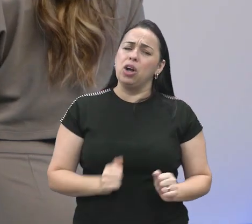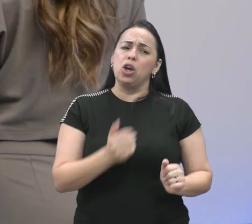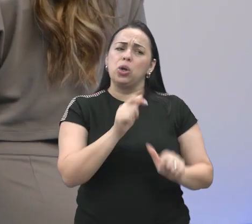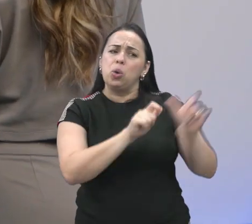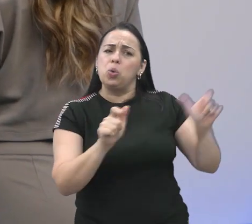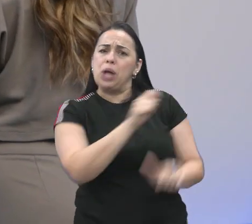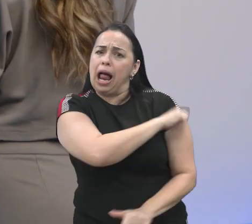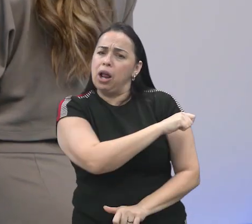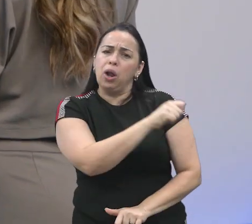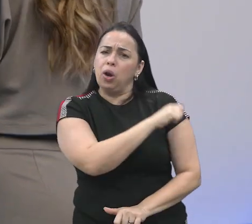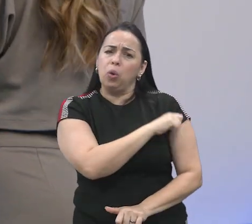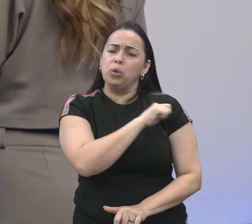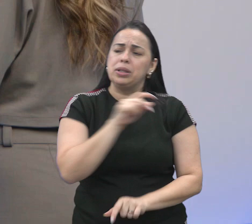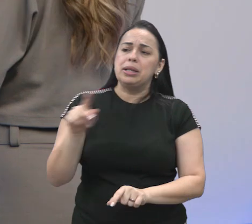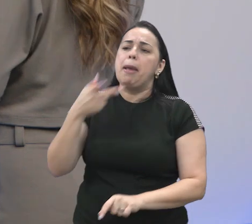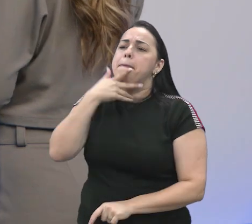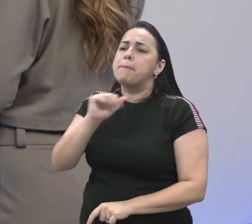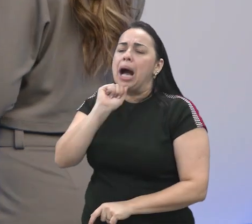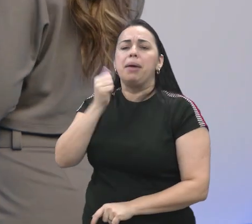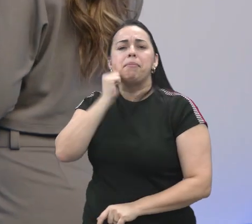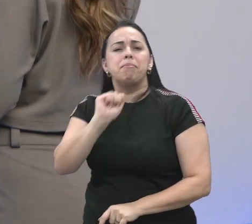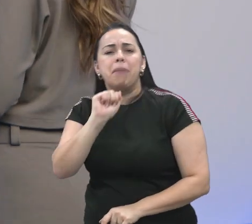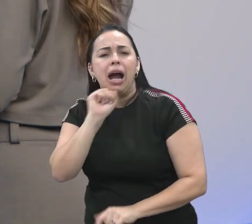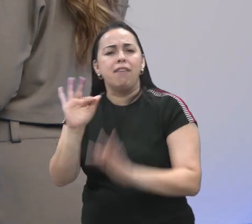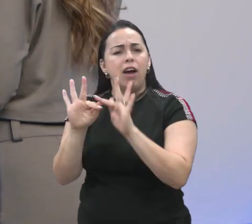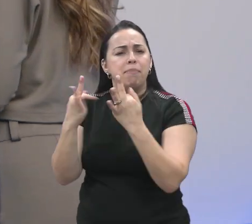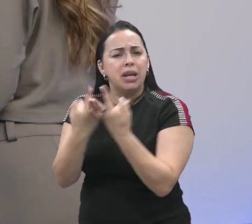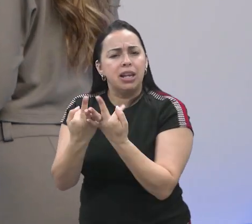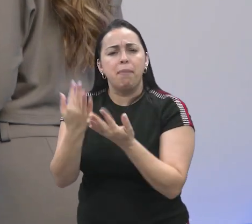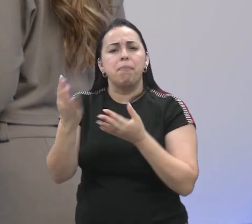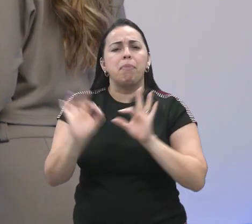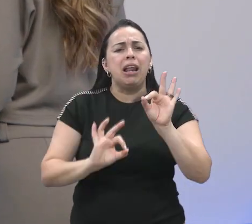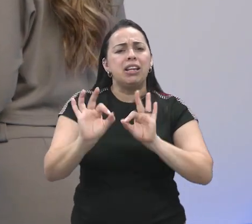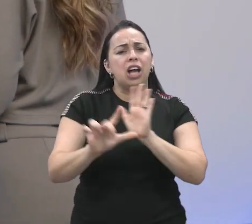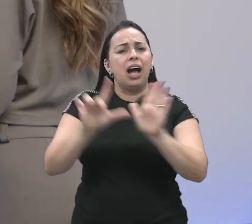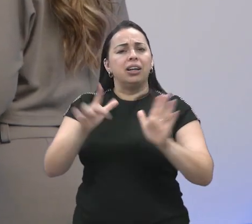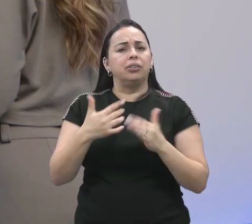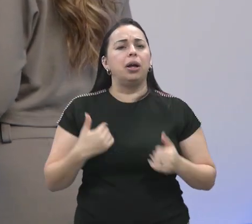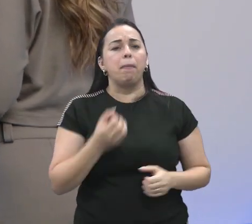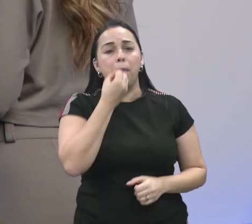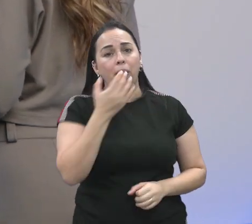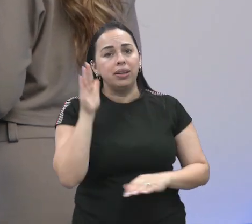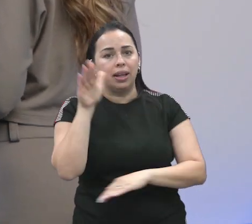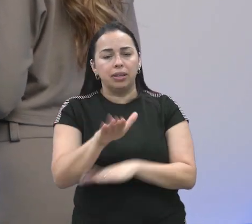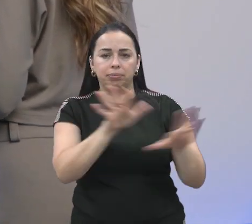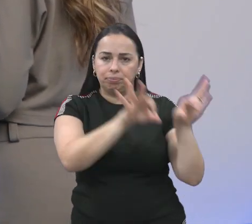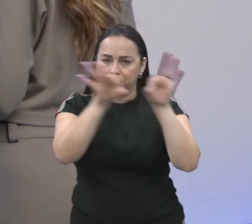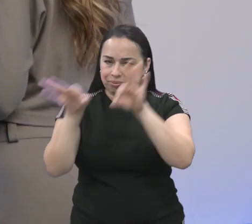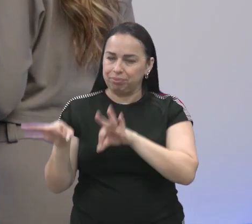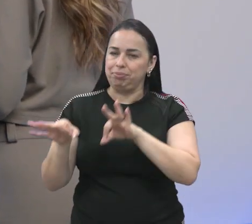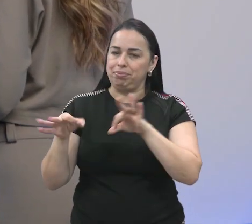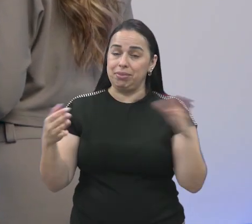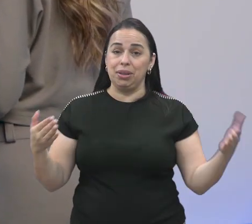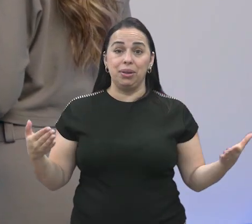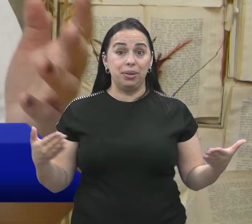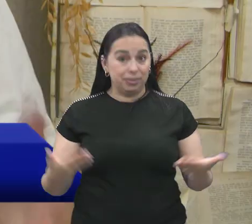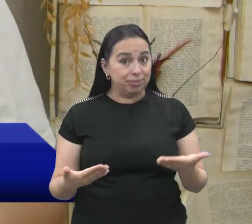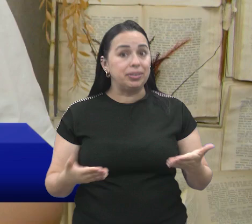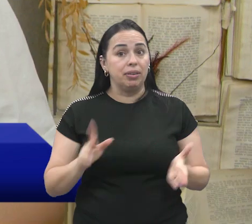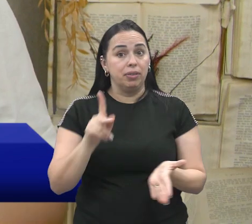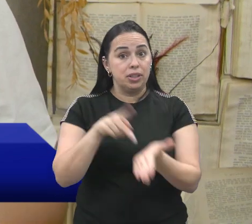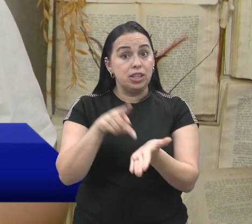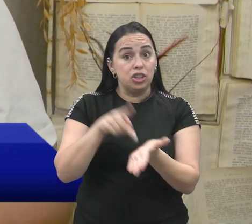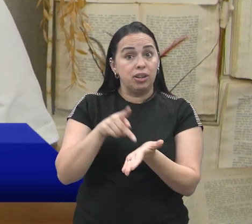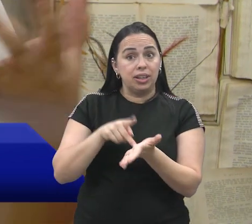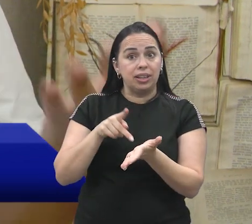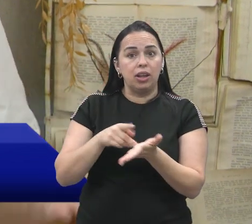para a gente como os estudantes e os pais também devem se planejar. Boa tarde para você, Fran, para todo mundo que acompanha o Boletim Legislativo